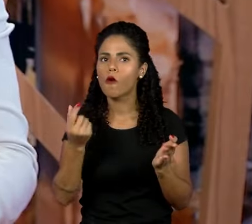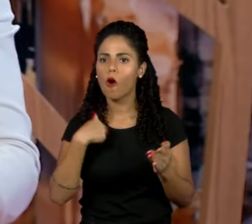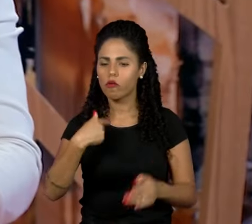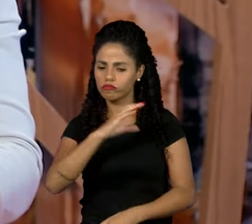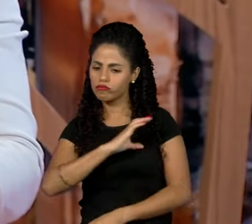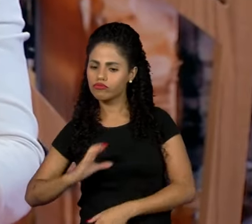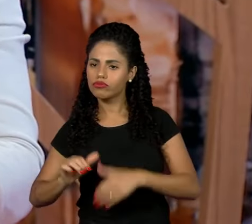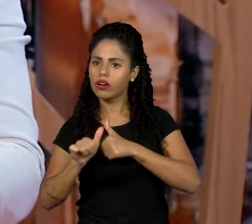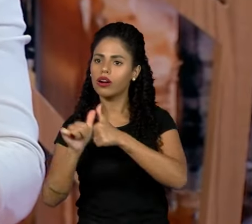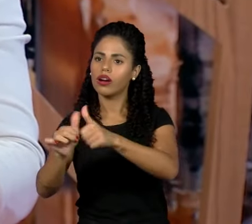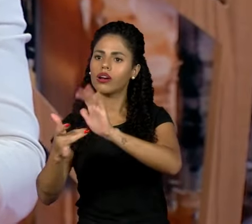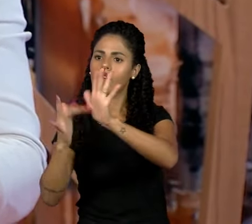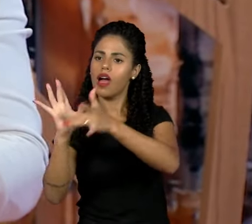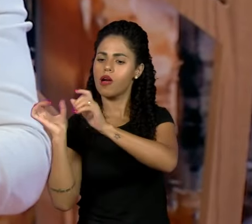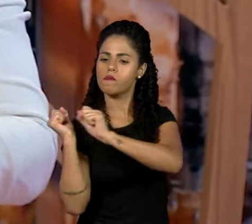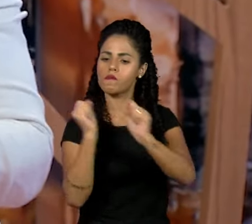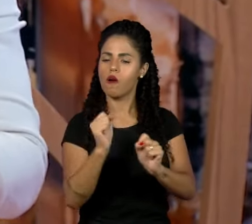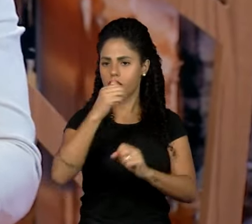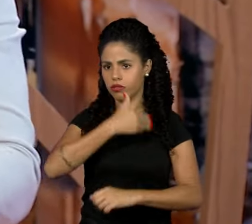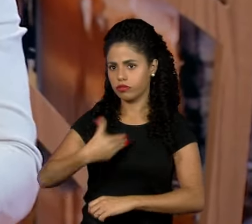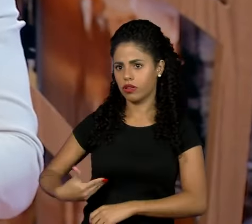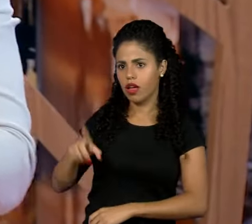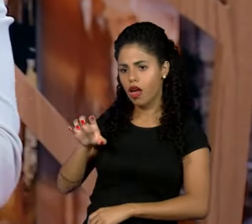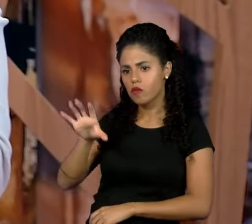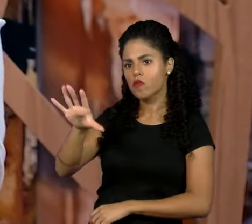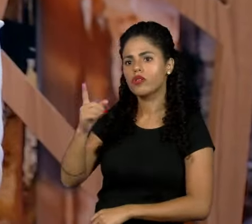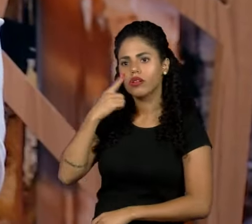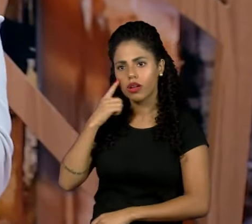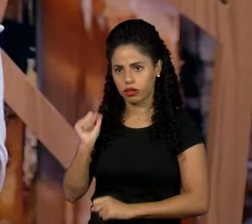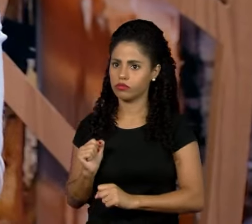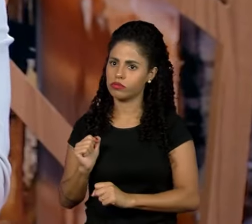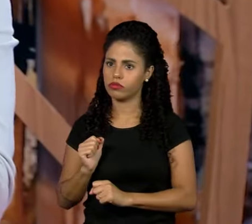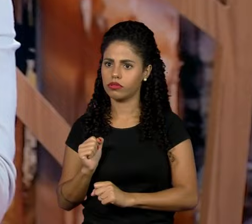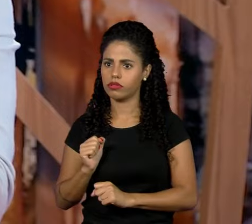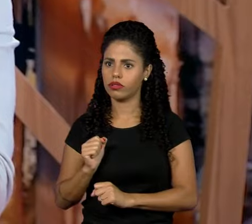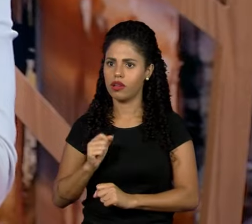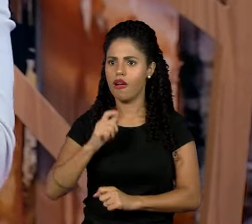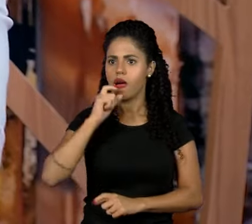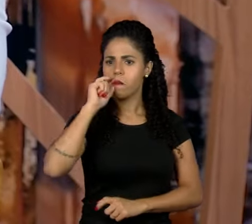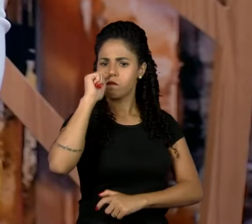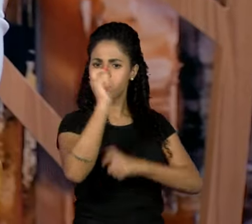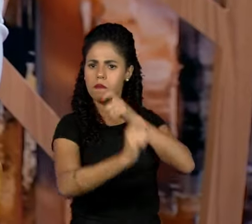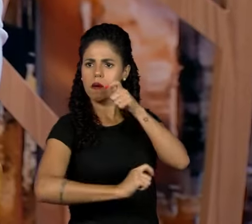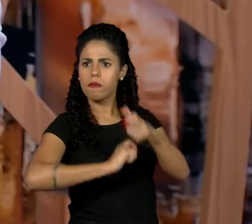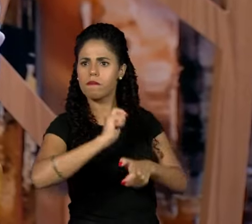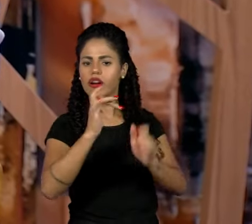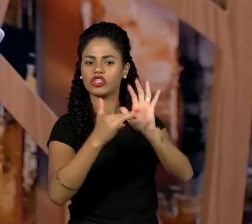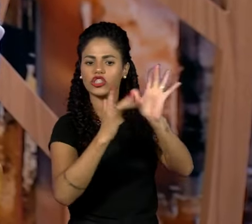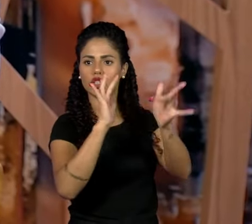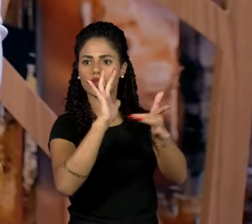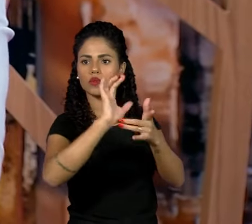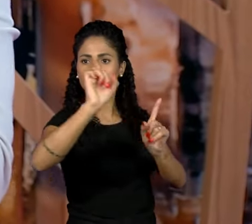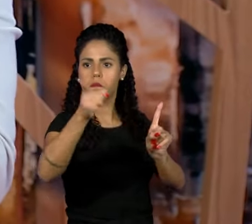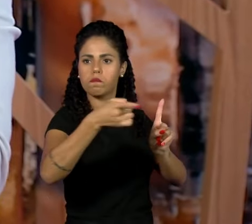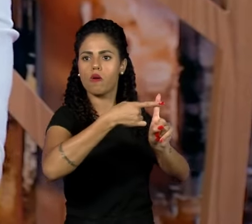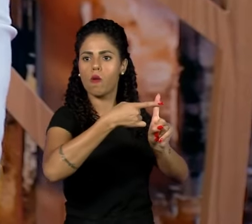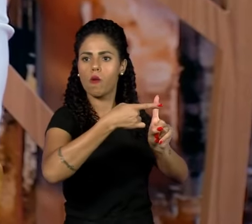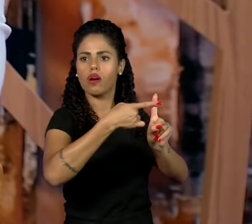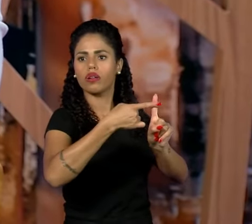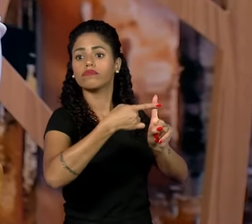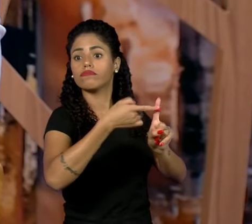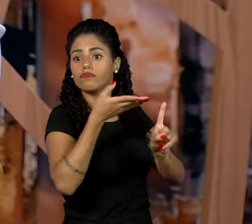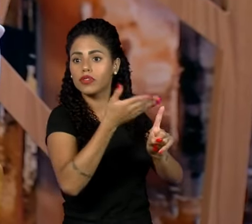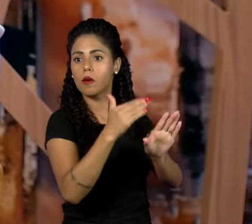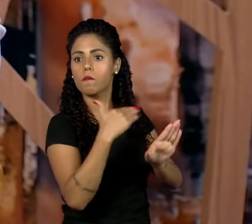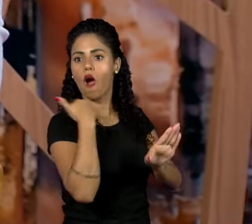conectado ao poder do Estado? O Estado matou Jesus. O Estado matou Jesus. Depois que o Estado